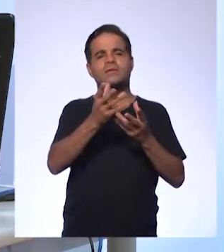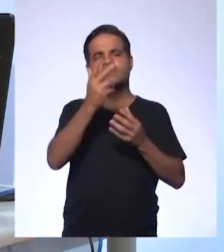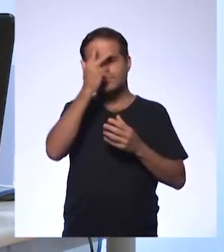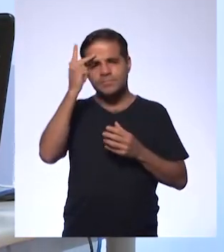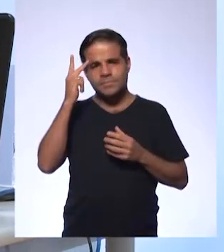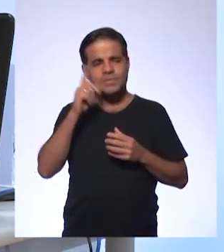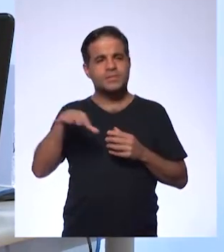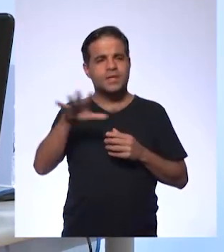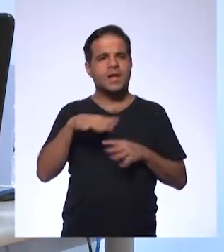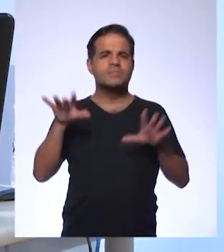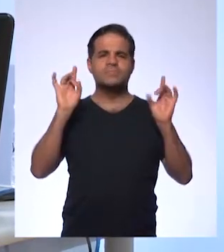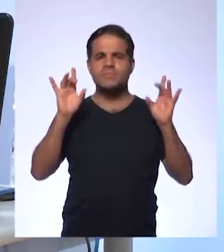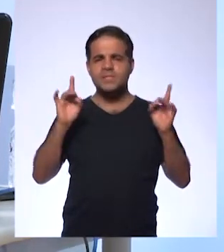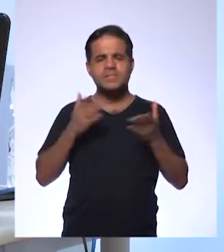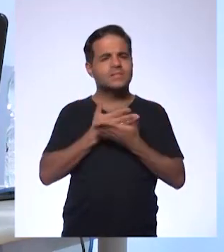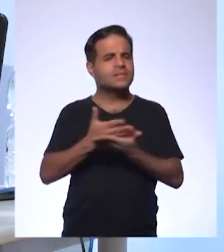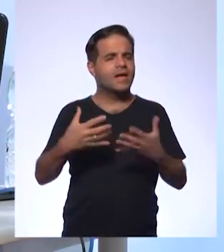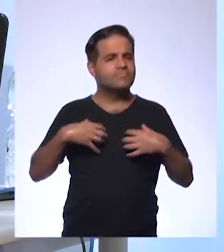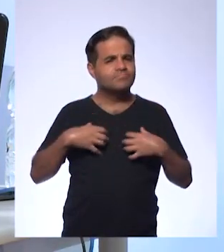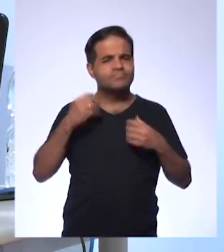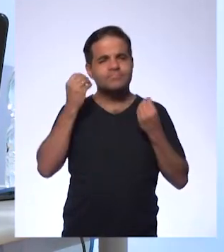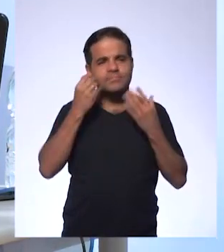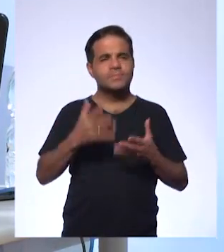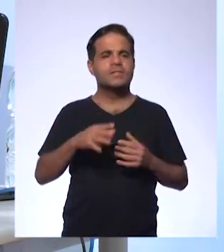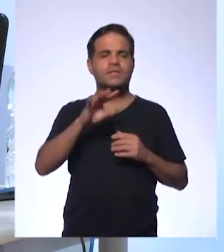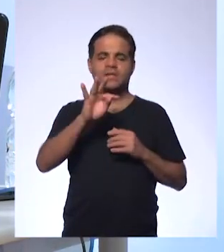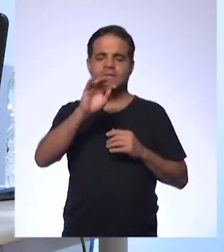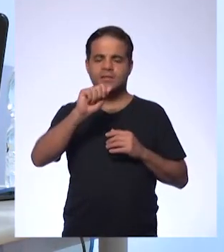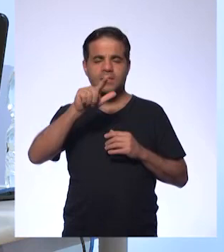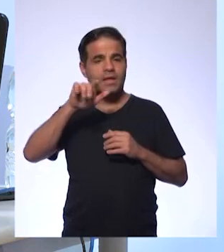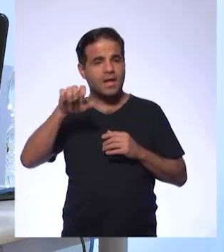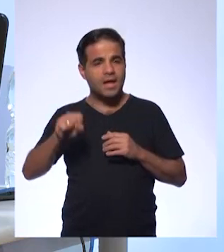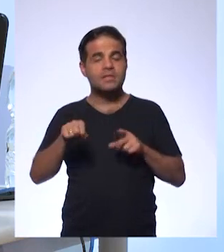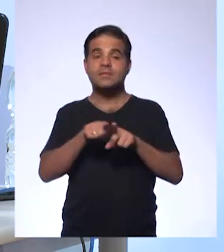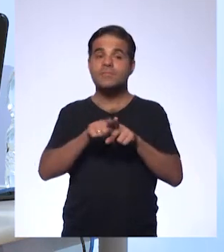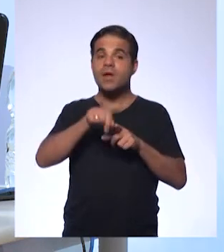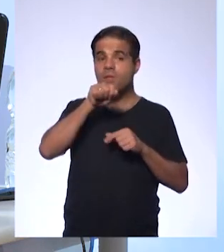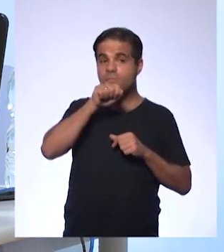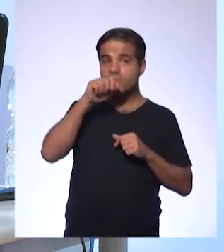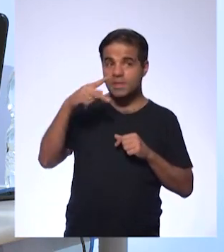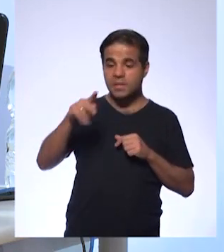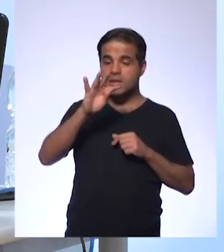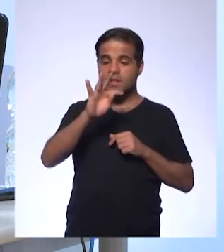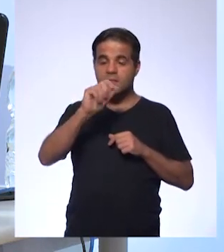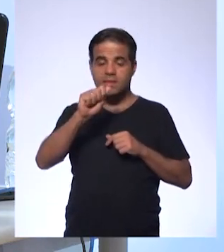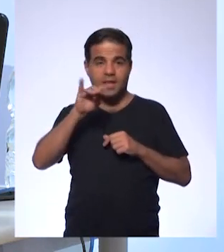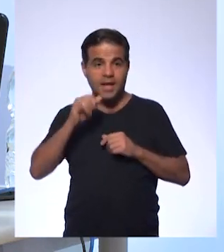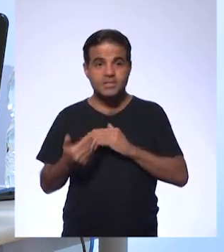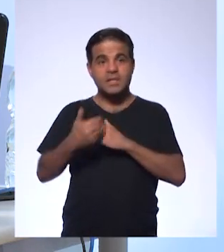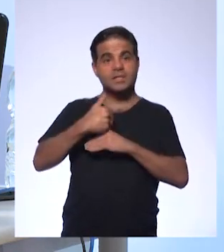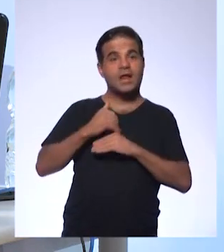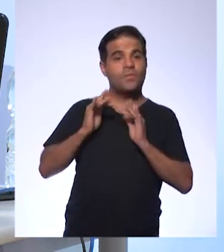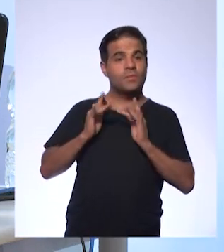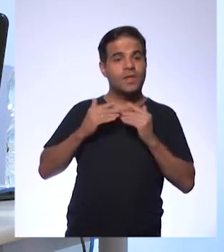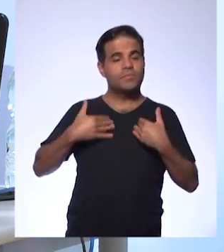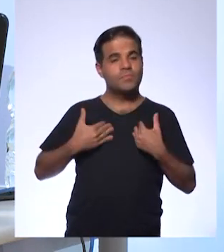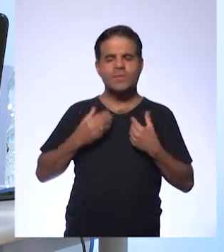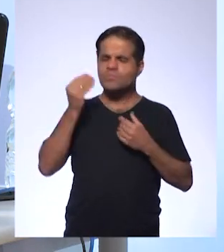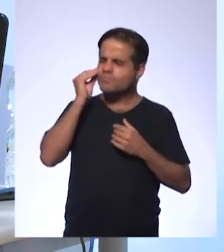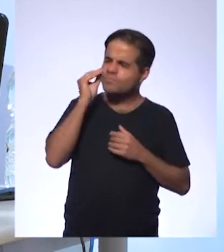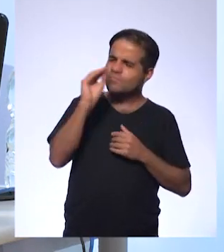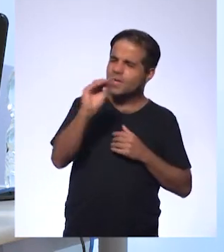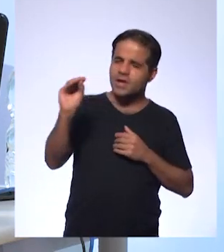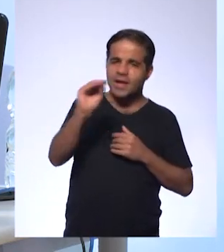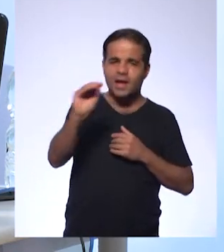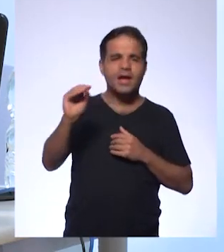pessoas especiais, aí quero mandar um beijo para o Thales e para a mãe dele, a Tati, que entraram em contato comigo. Um beijo para vocês